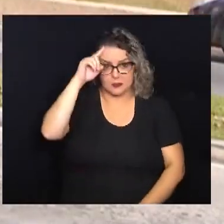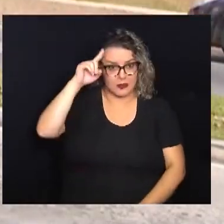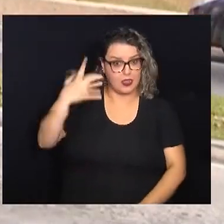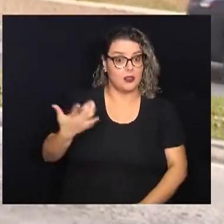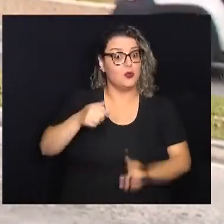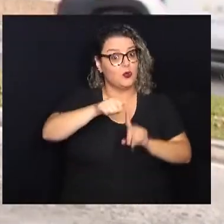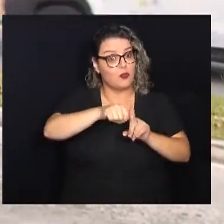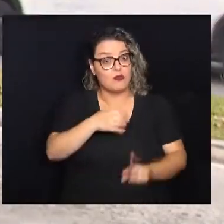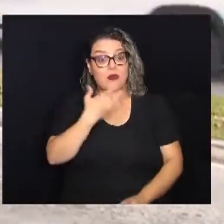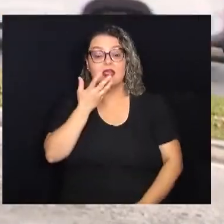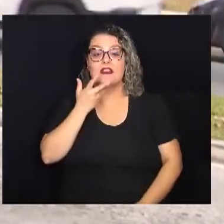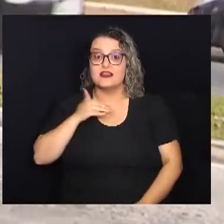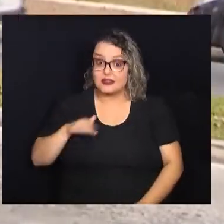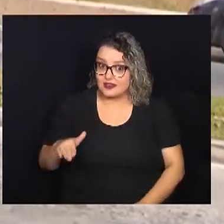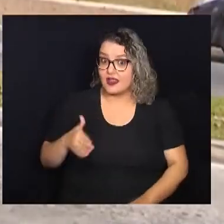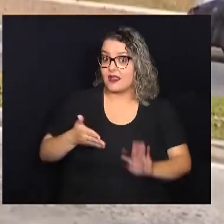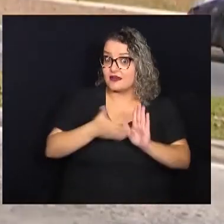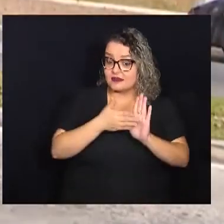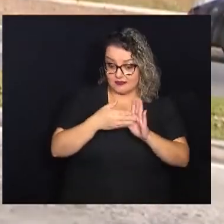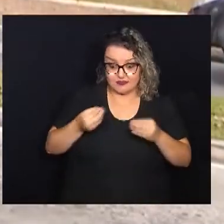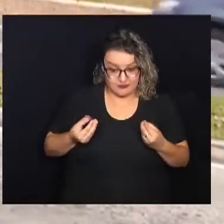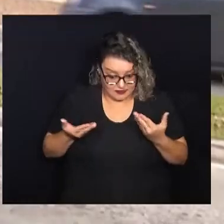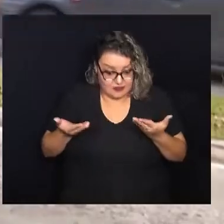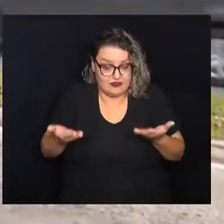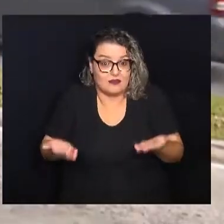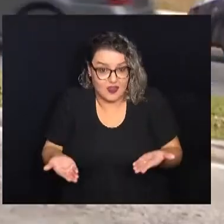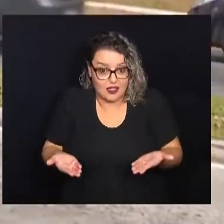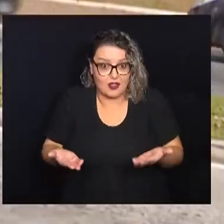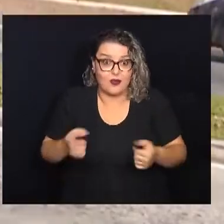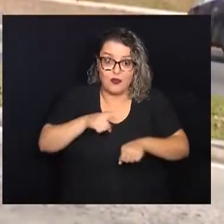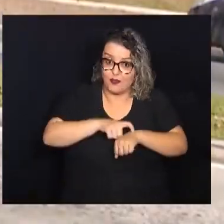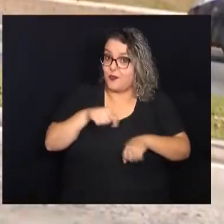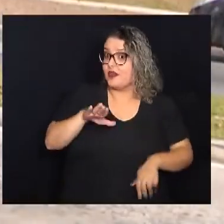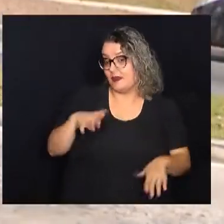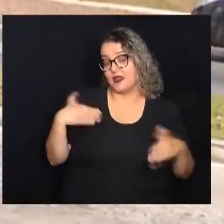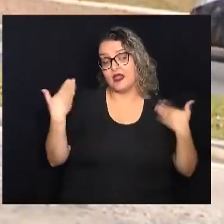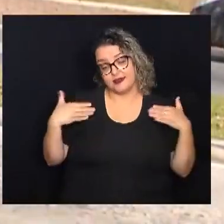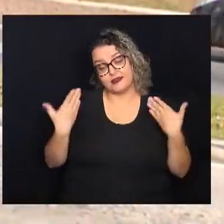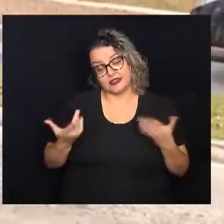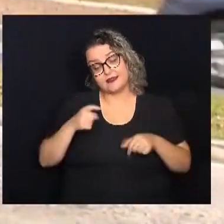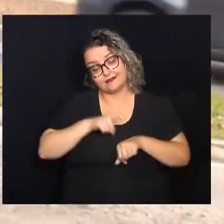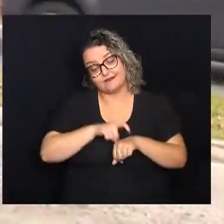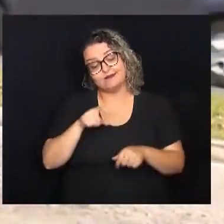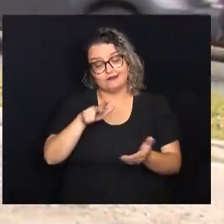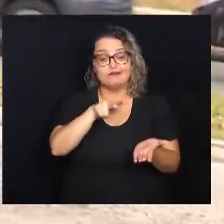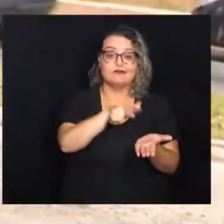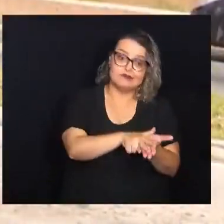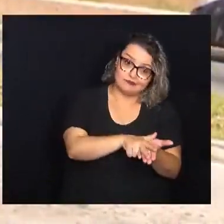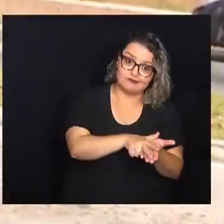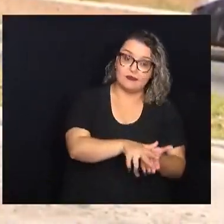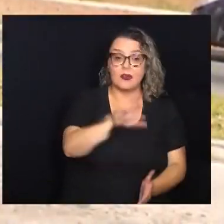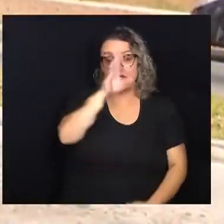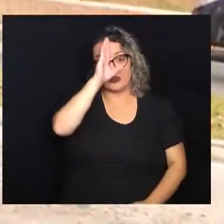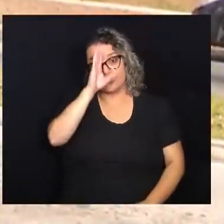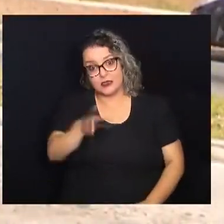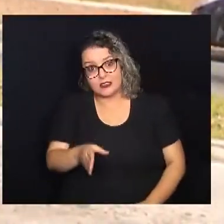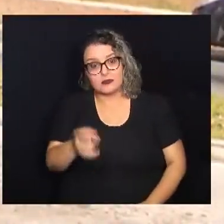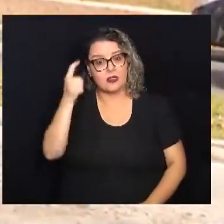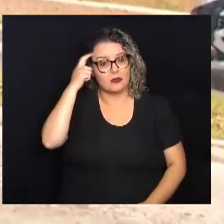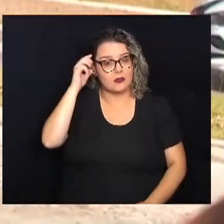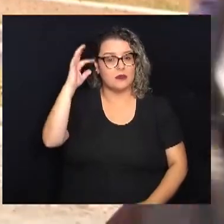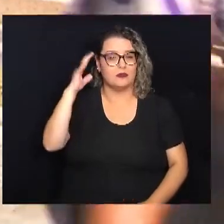das crianças, a gente proporcionar, né, um momento a mais de alegria, pensando principalmente que algumas crianças vão